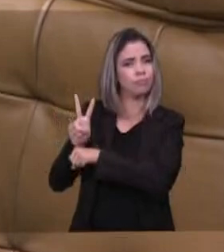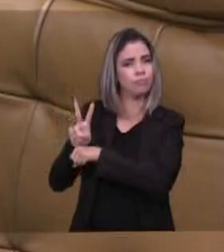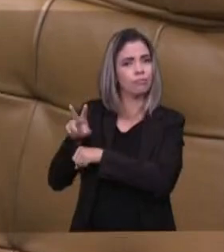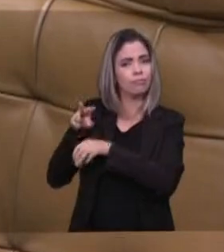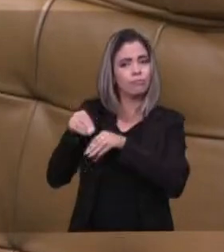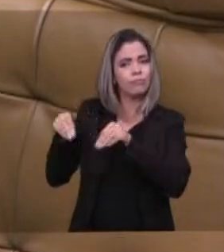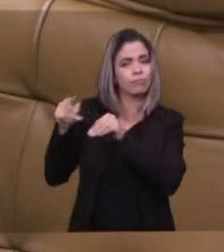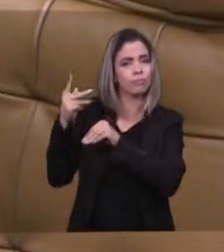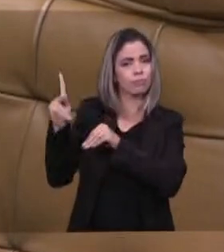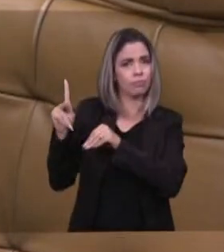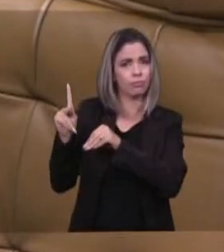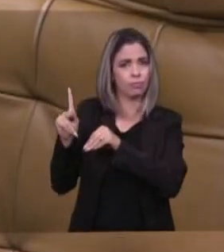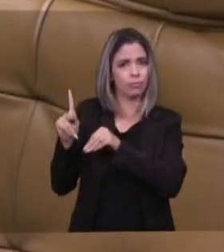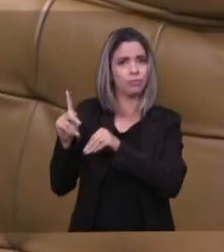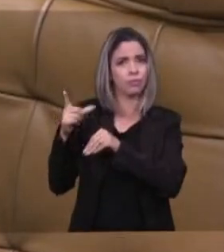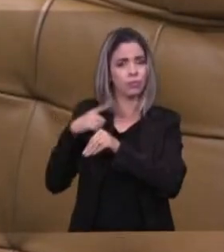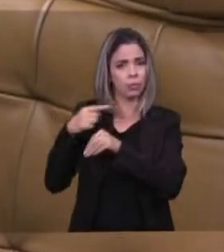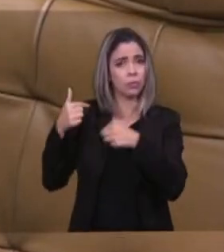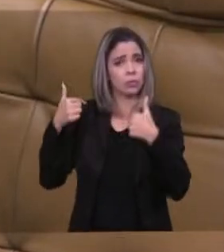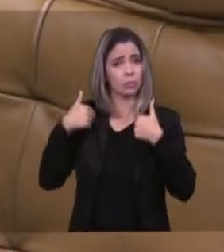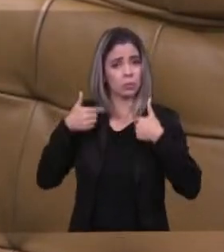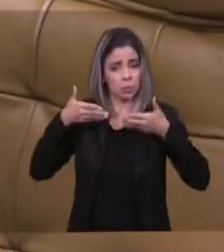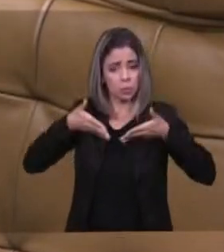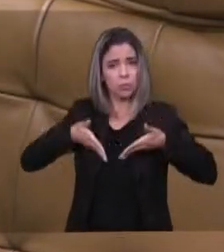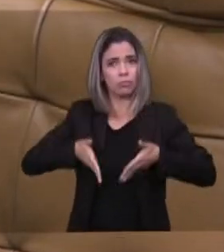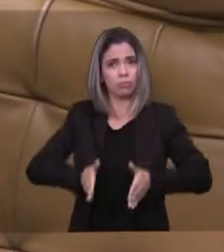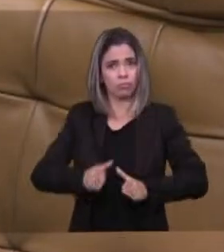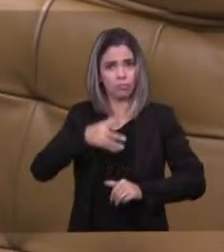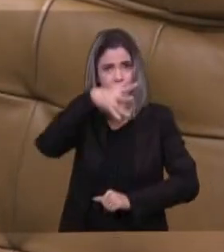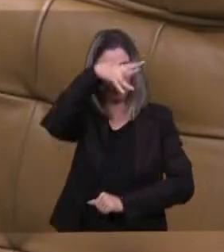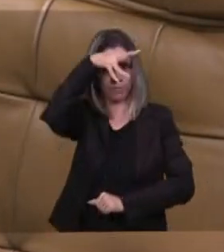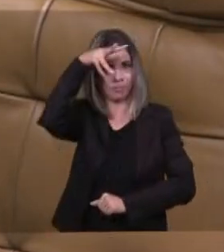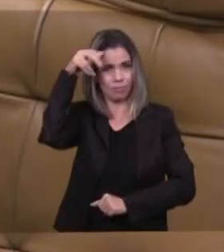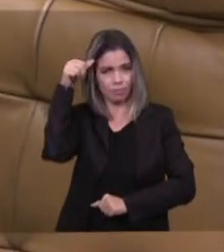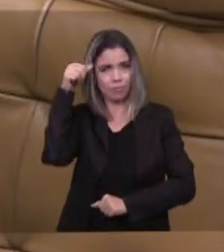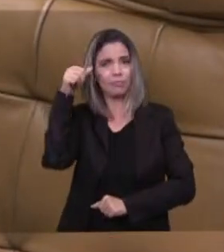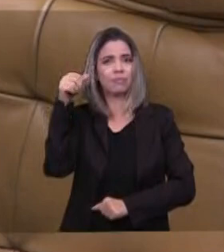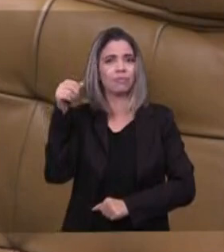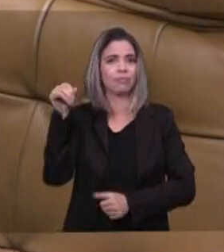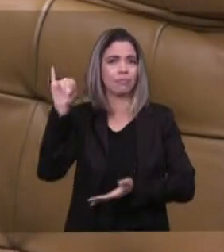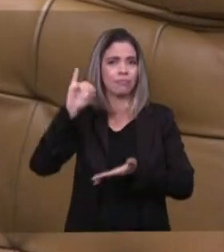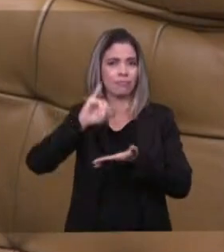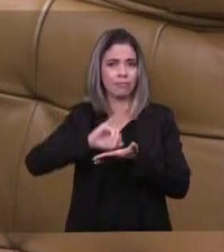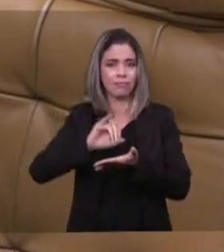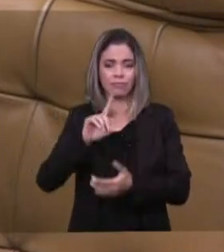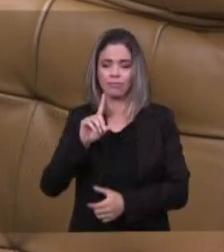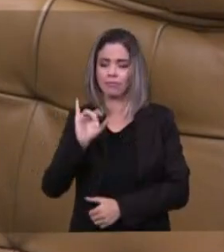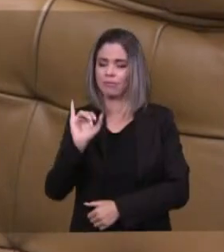Na região onde nasci, no Mato Grosso, Diamantino.